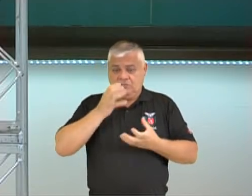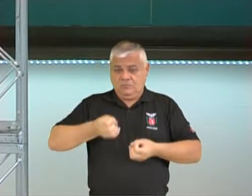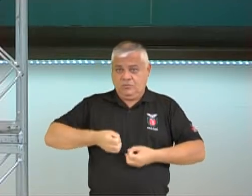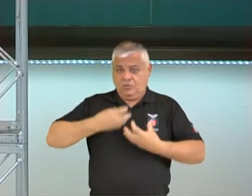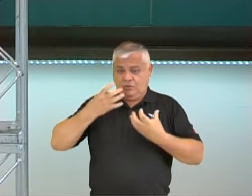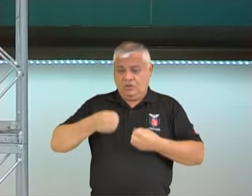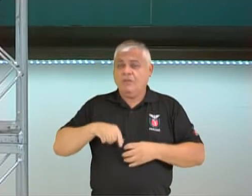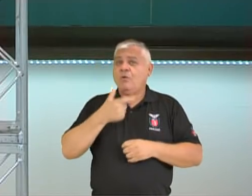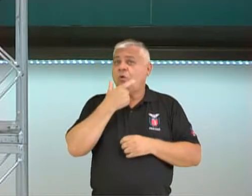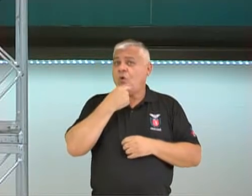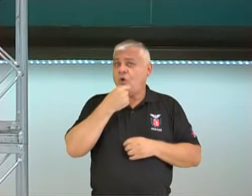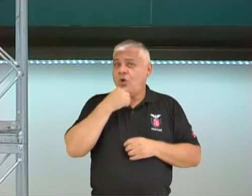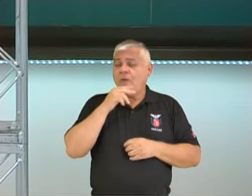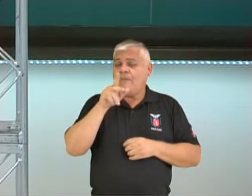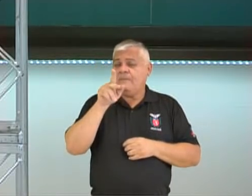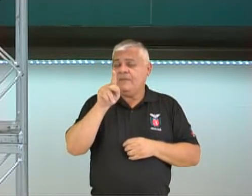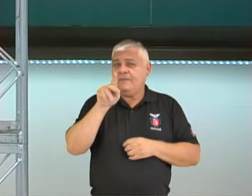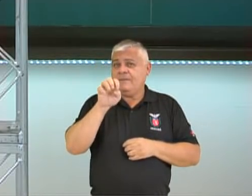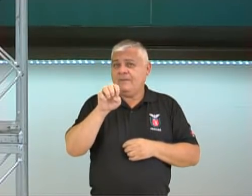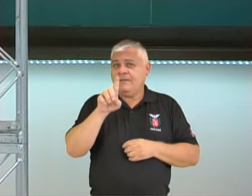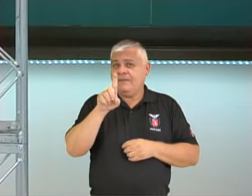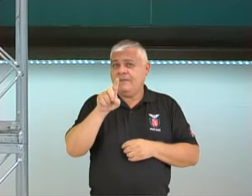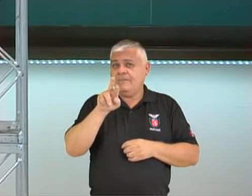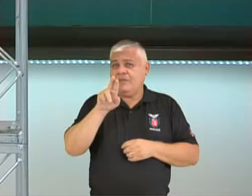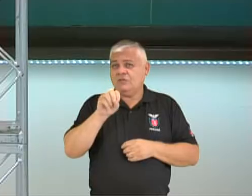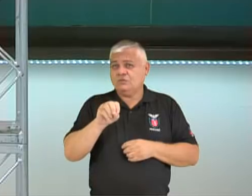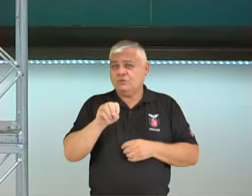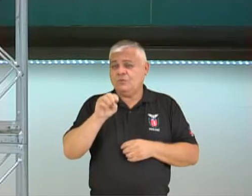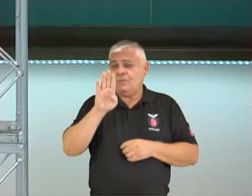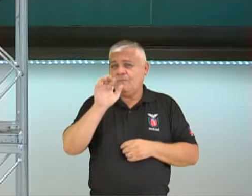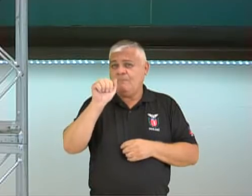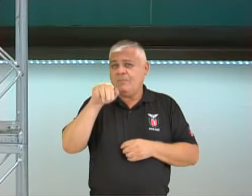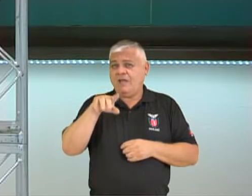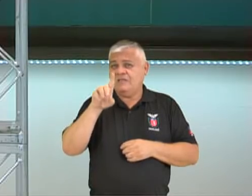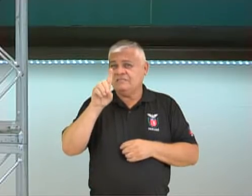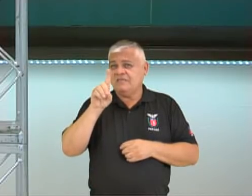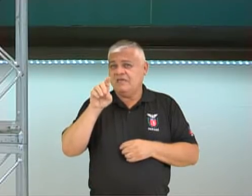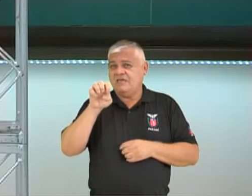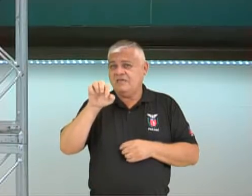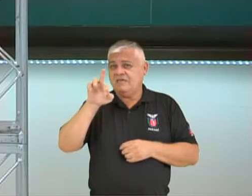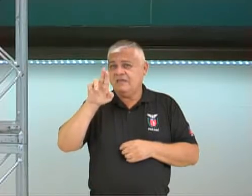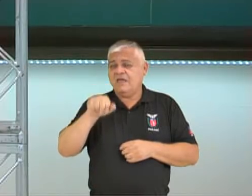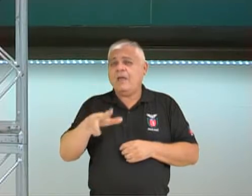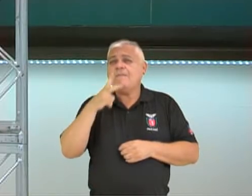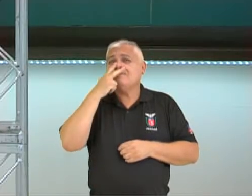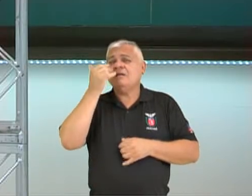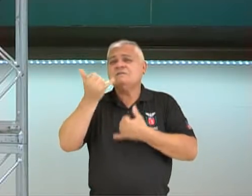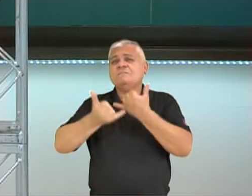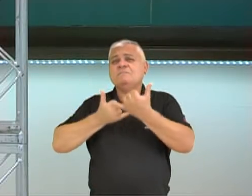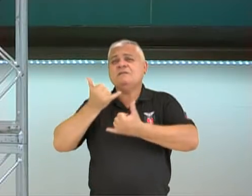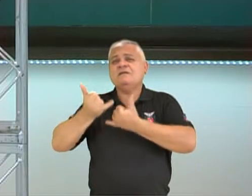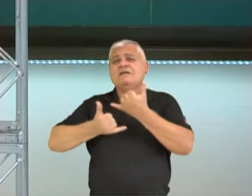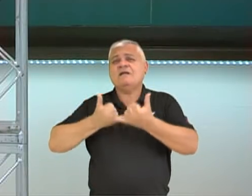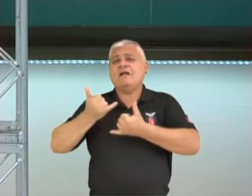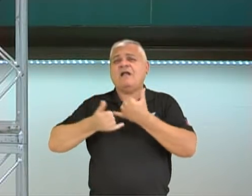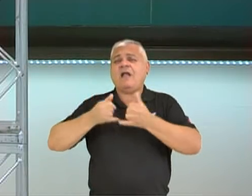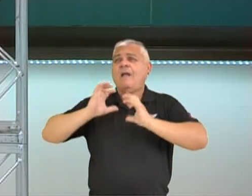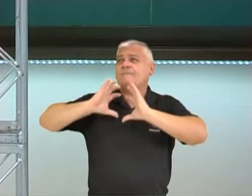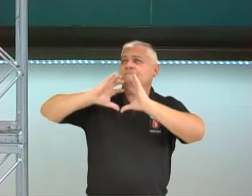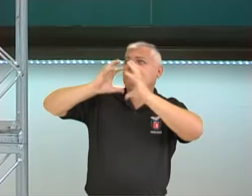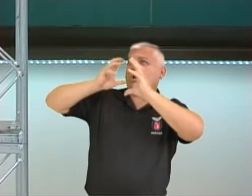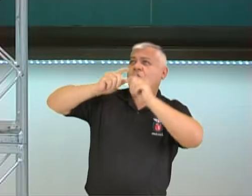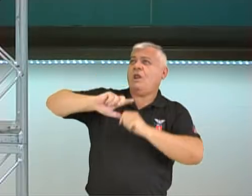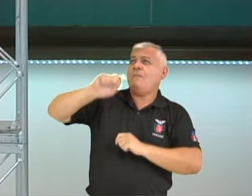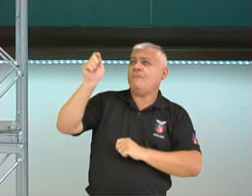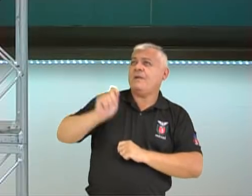do Pedro Bandeira que disse poesia e brincar com palavras como se brinca com bola papagaio pião só que bola papagaio